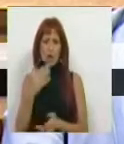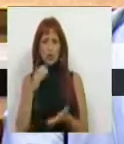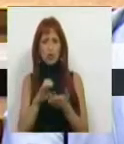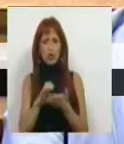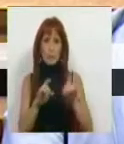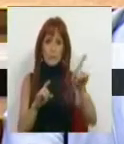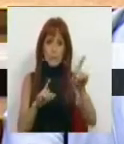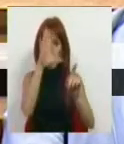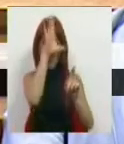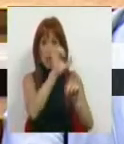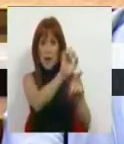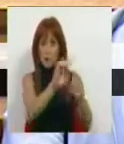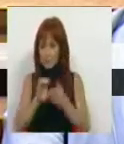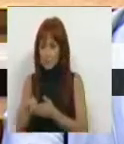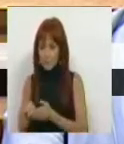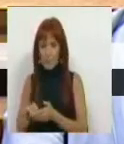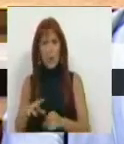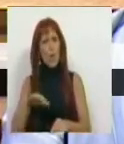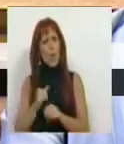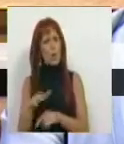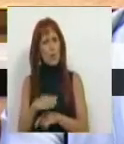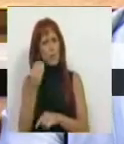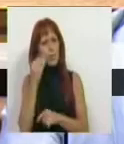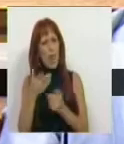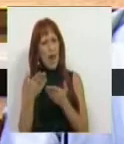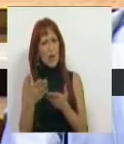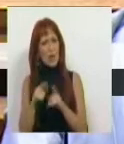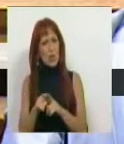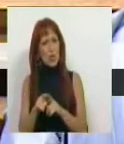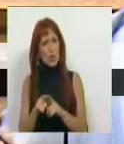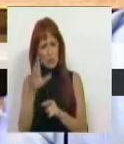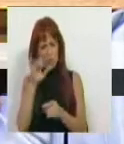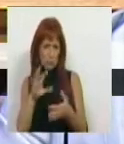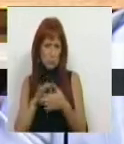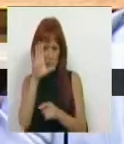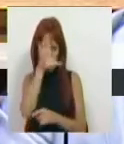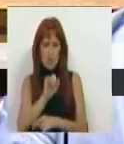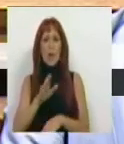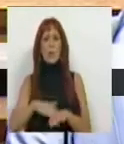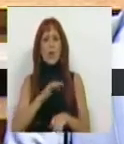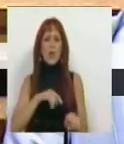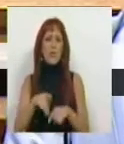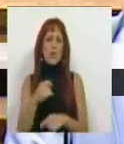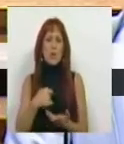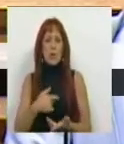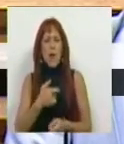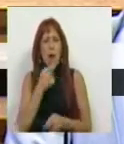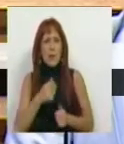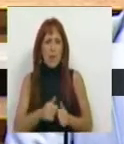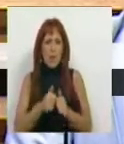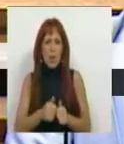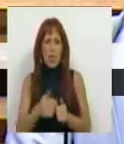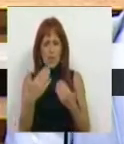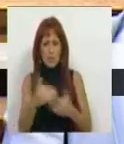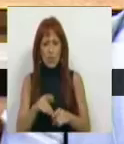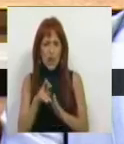créditos sobre o Estado. São outras formas de ajuda sobre o Estado. E por isso, senhores deputados, nós só podemos acompanhar a